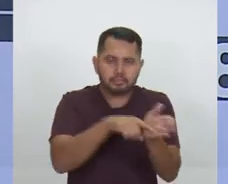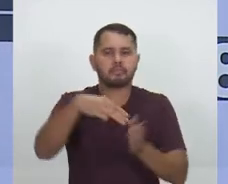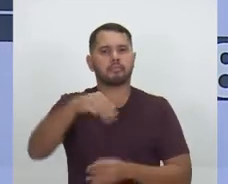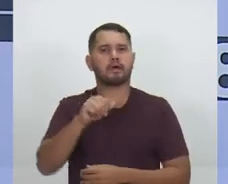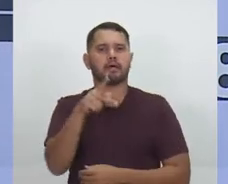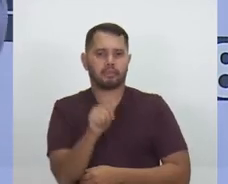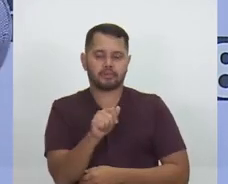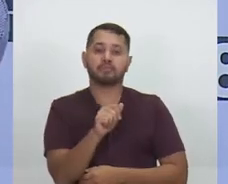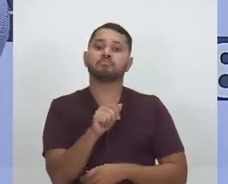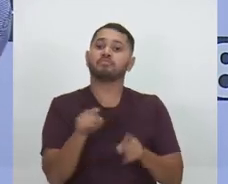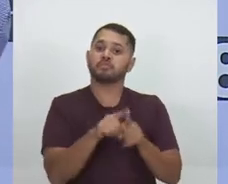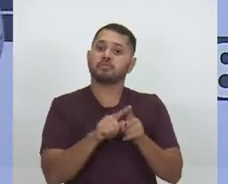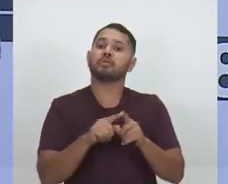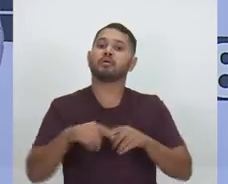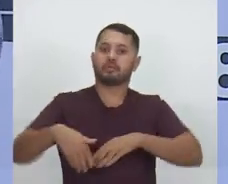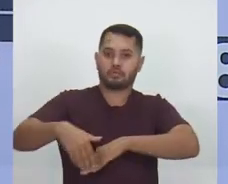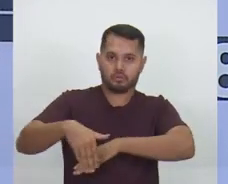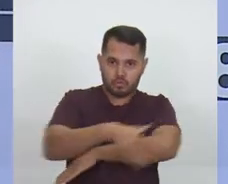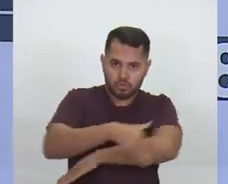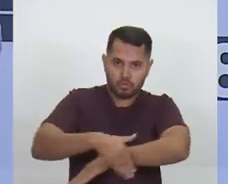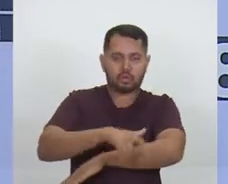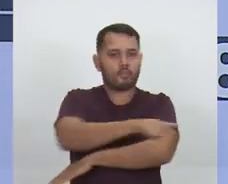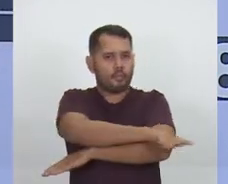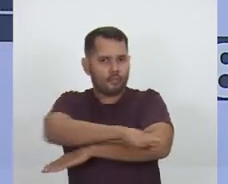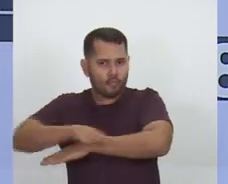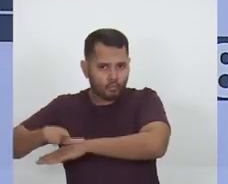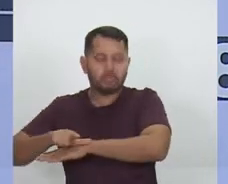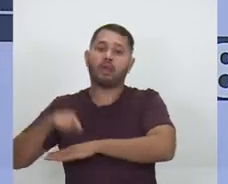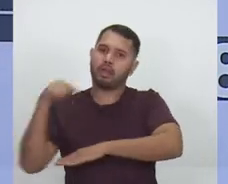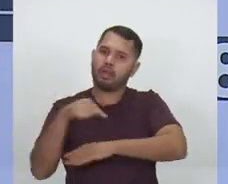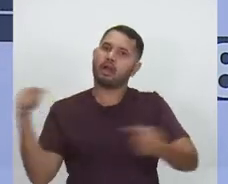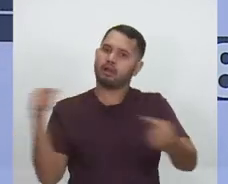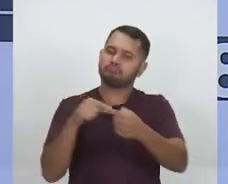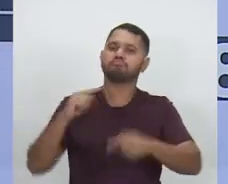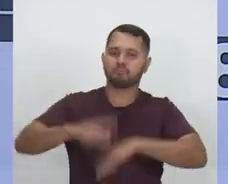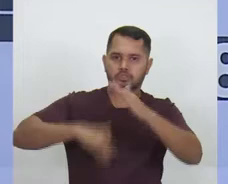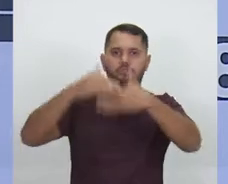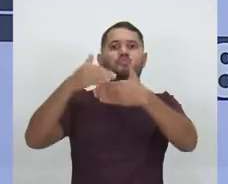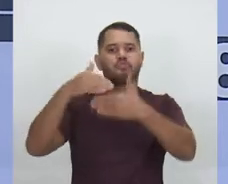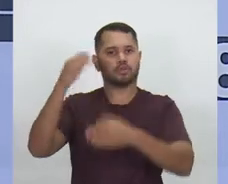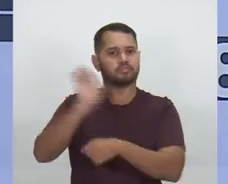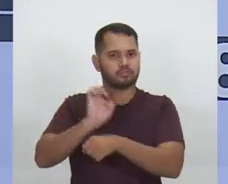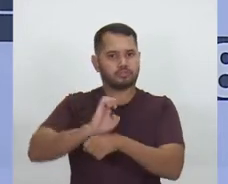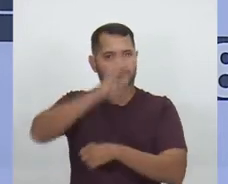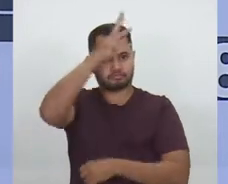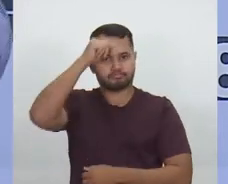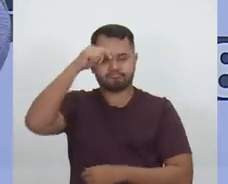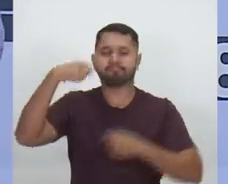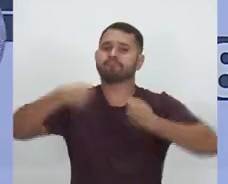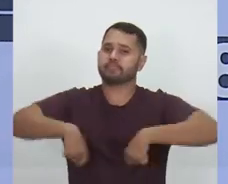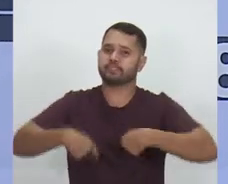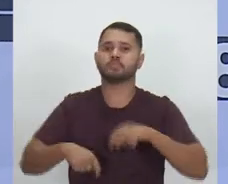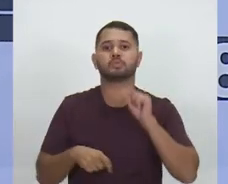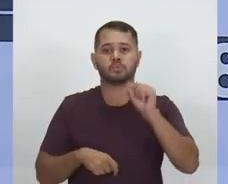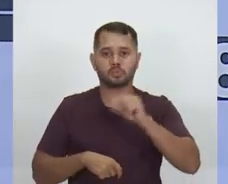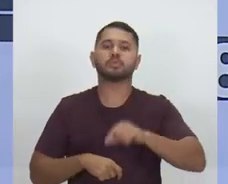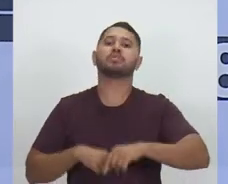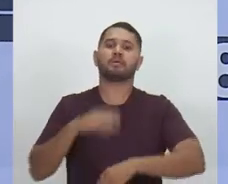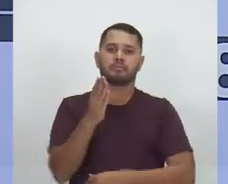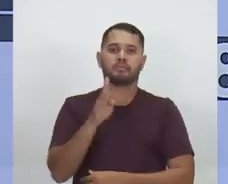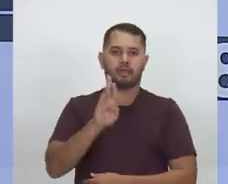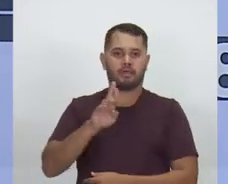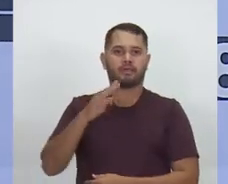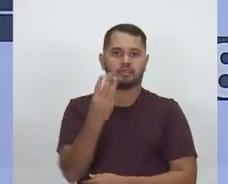que asfaltar fundamentalmente para o desenvolvimento do estado do amazonas é necessário que possamos asfaltar a br